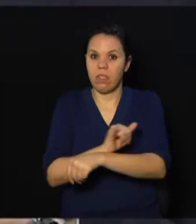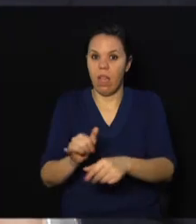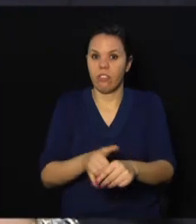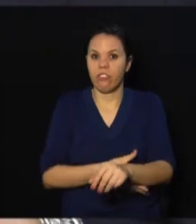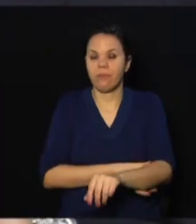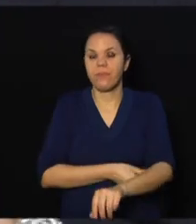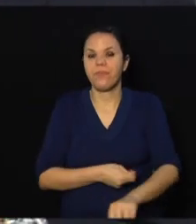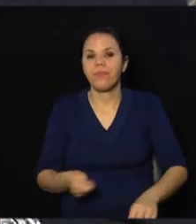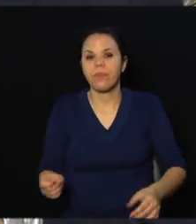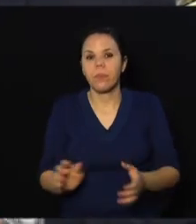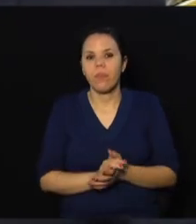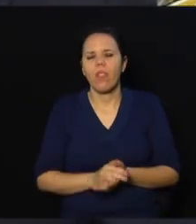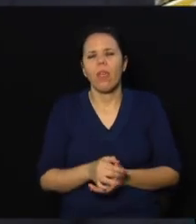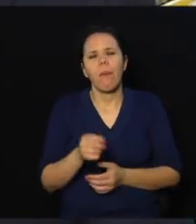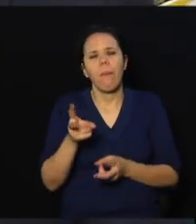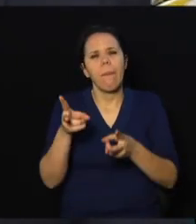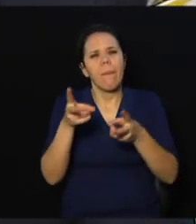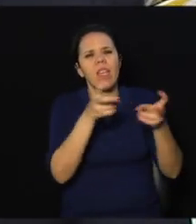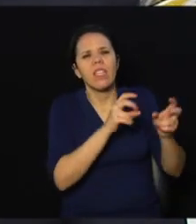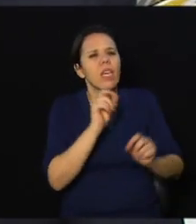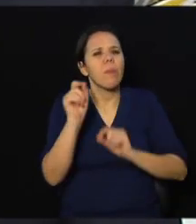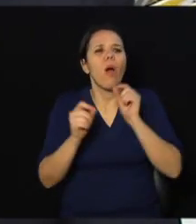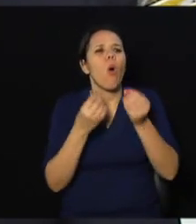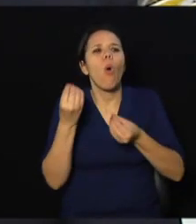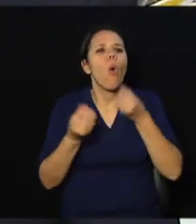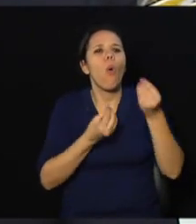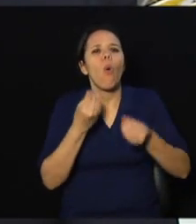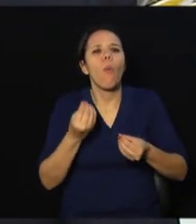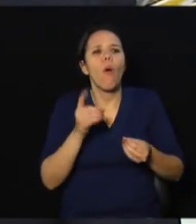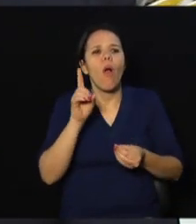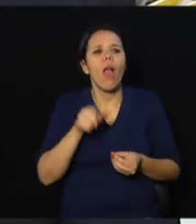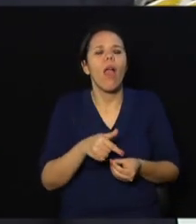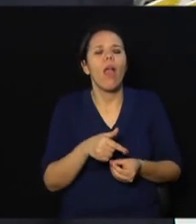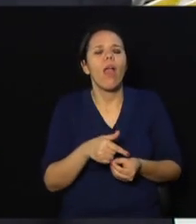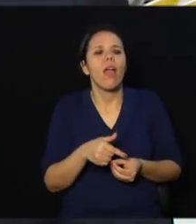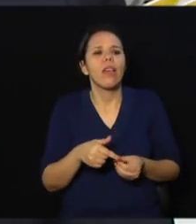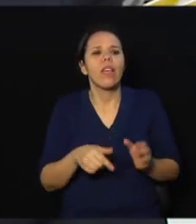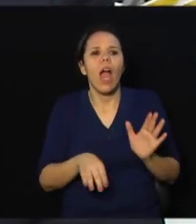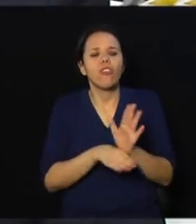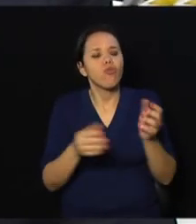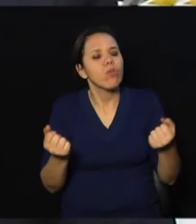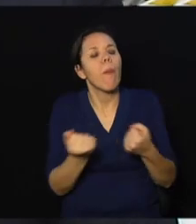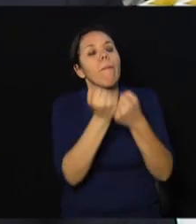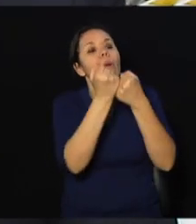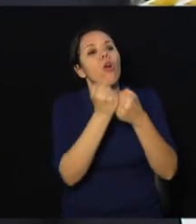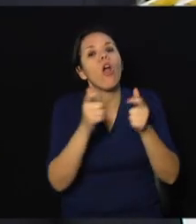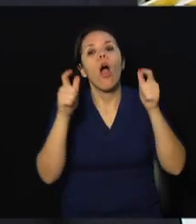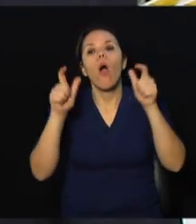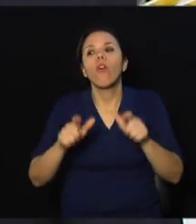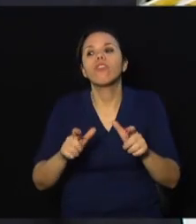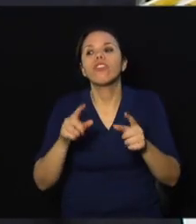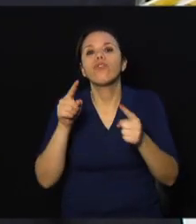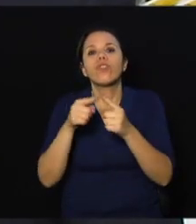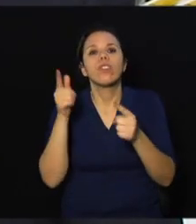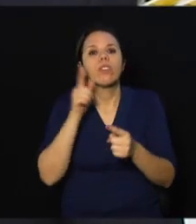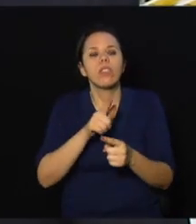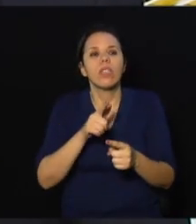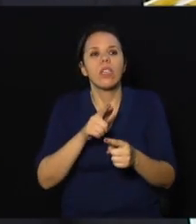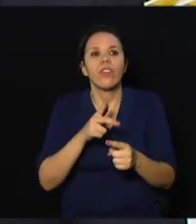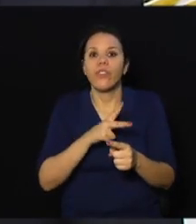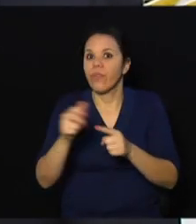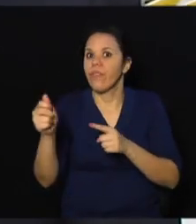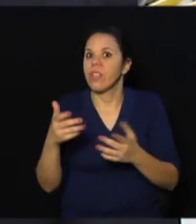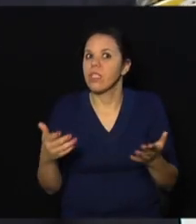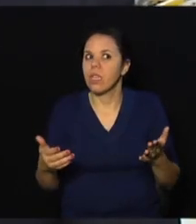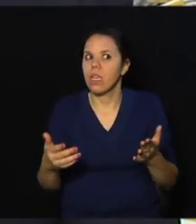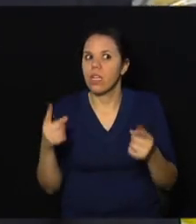Você veja os benefícios de estar onde você quer. Aí depois você olha para os obstáculos que você vai ter que enfrentar, mas sempre de olho